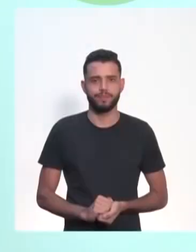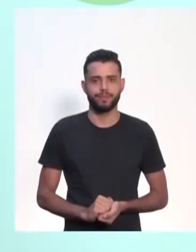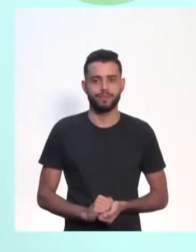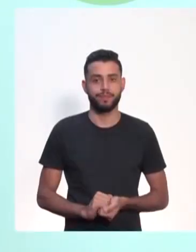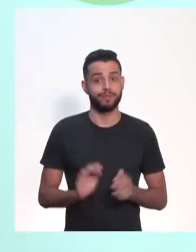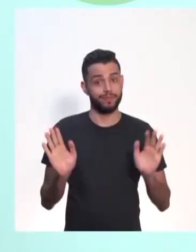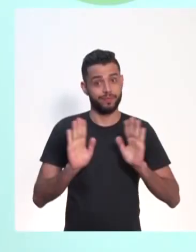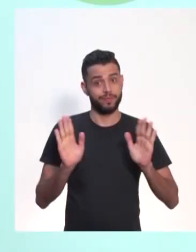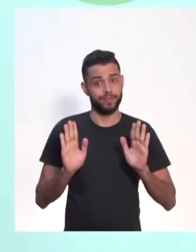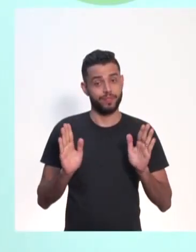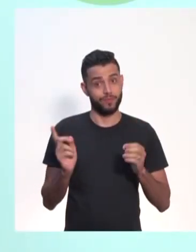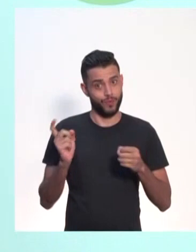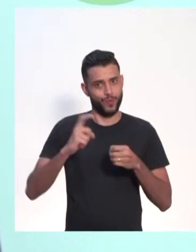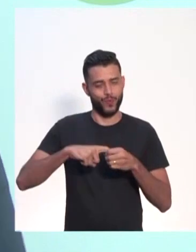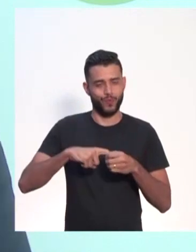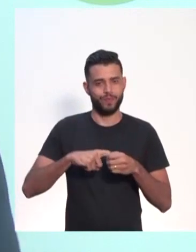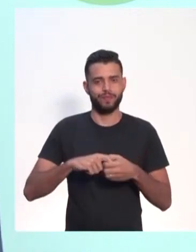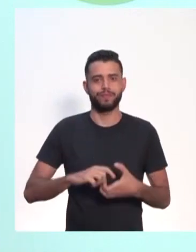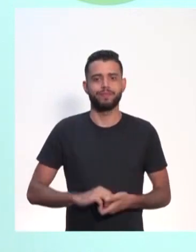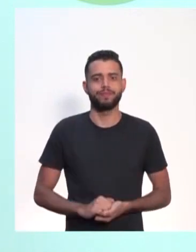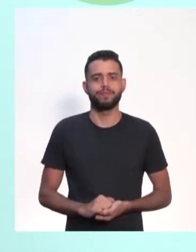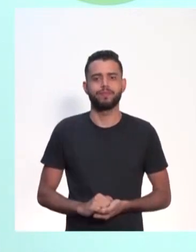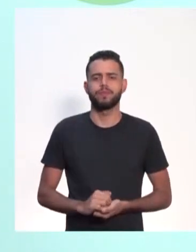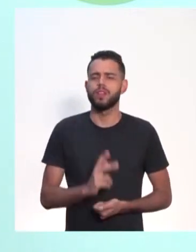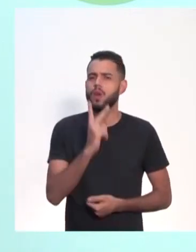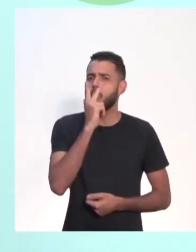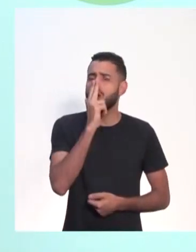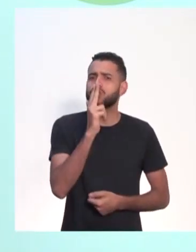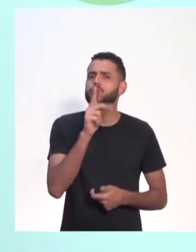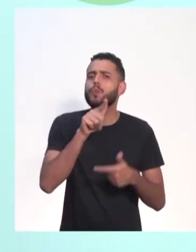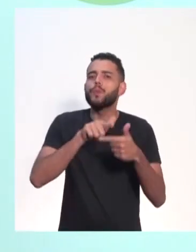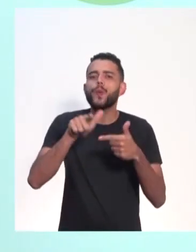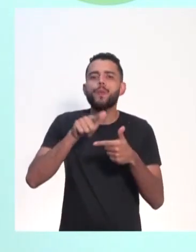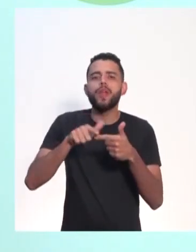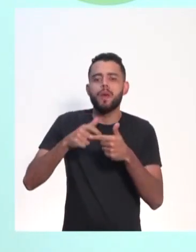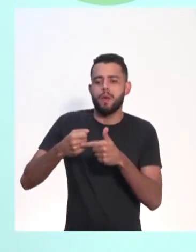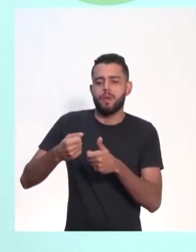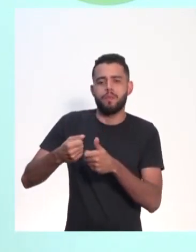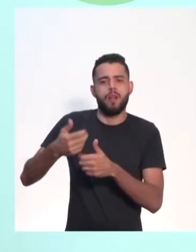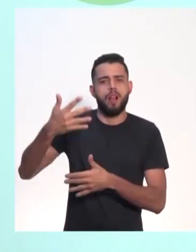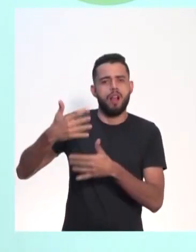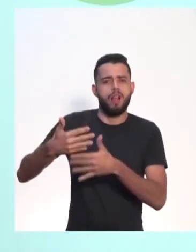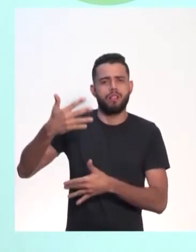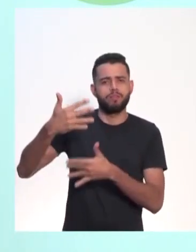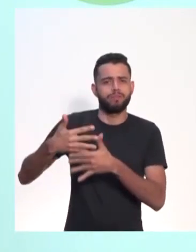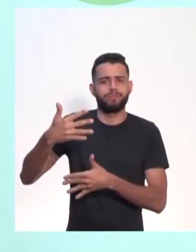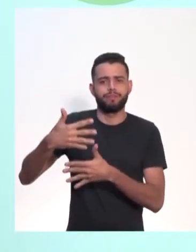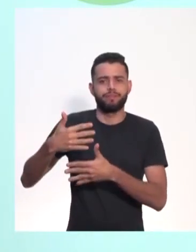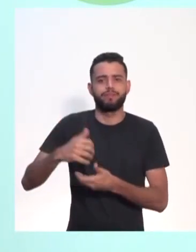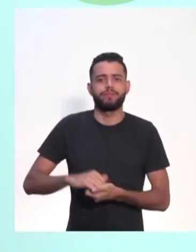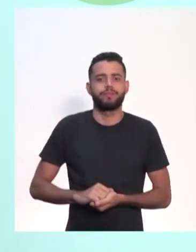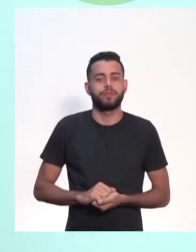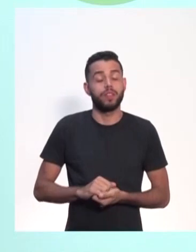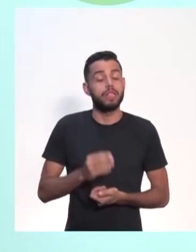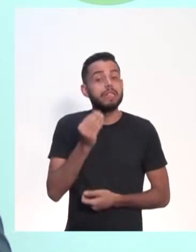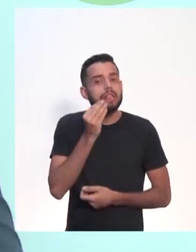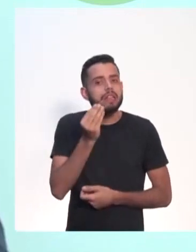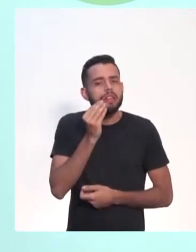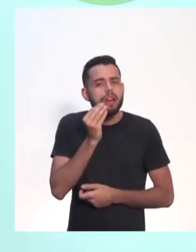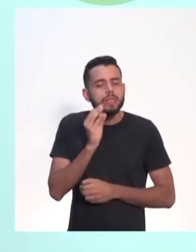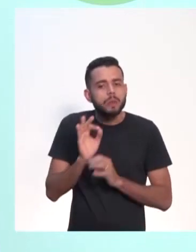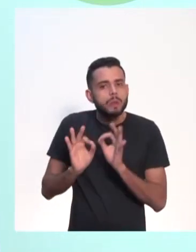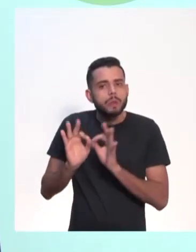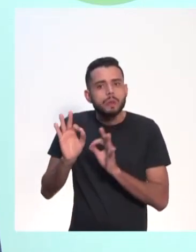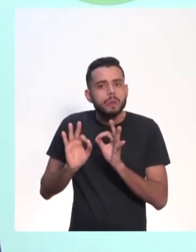Olá, estamos de volta. Parece que a gente está com algum probleminha no chat nesse momento de interação. A gente vai tentar consertar para